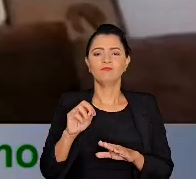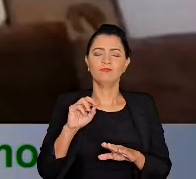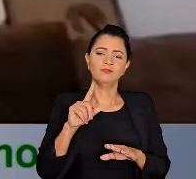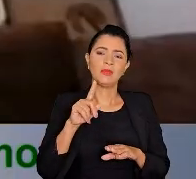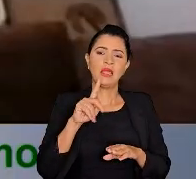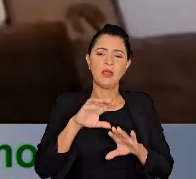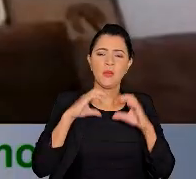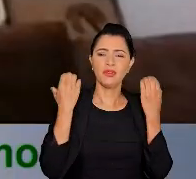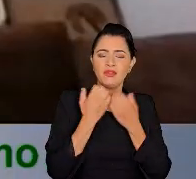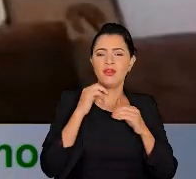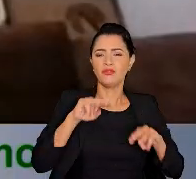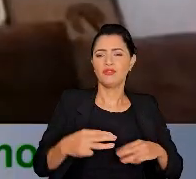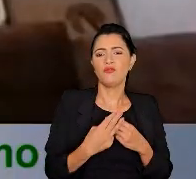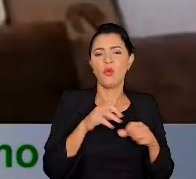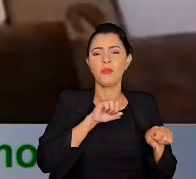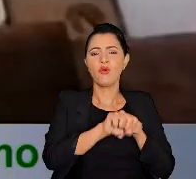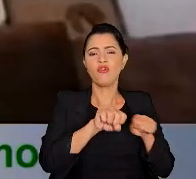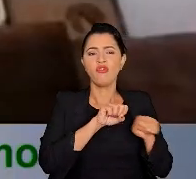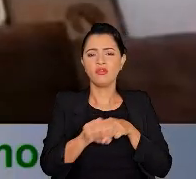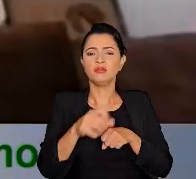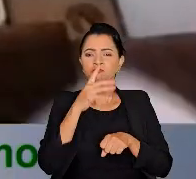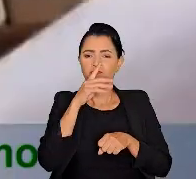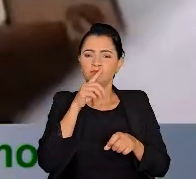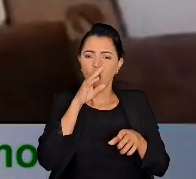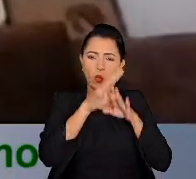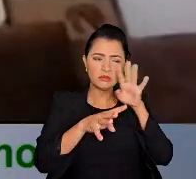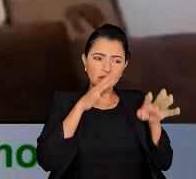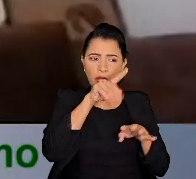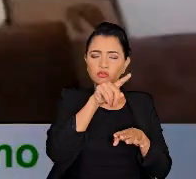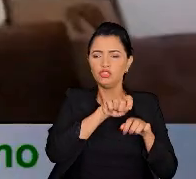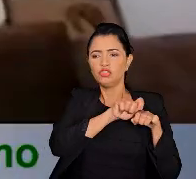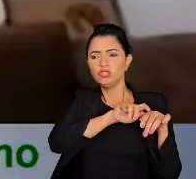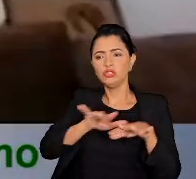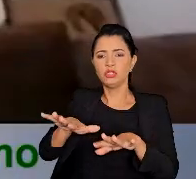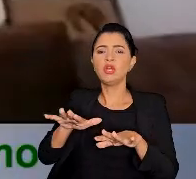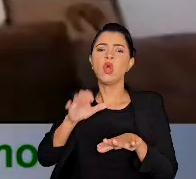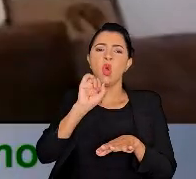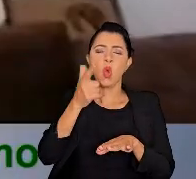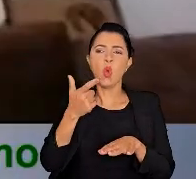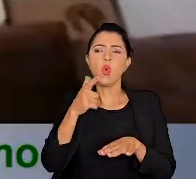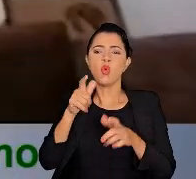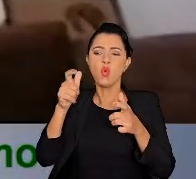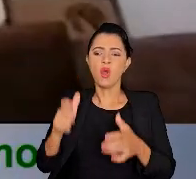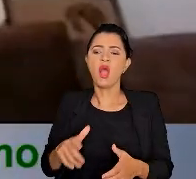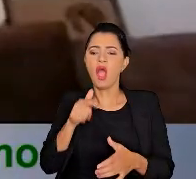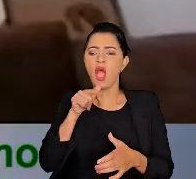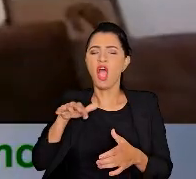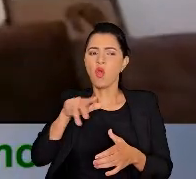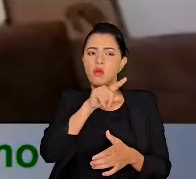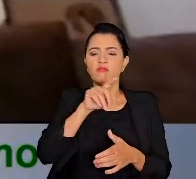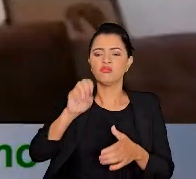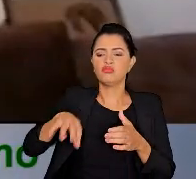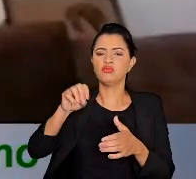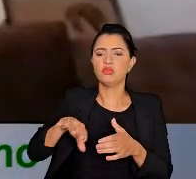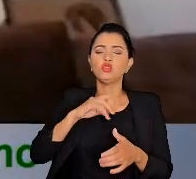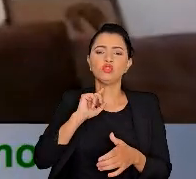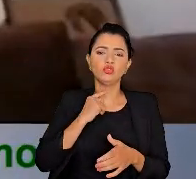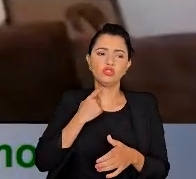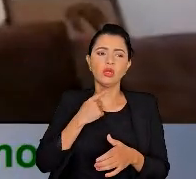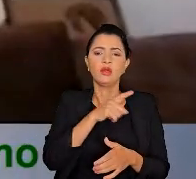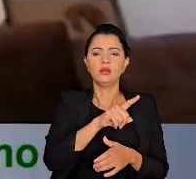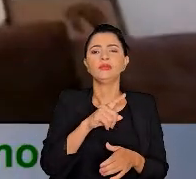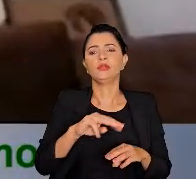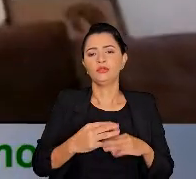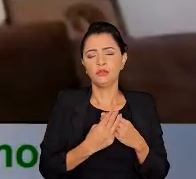sendo seus habitantes acusados de difundir a doença ou envenenar poços. Então, os judeus tinham sido acusados. O Papa teve